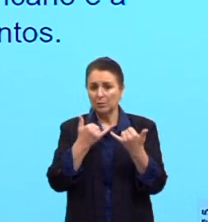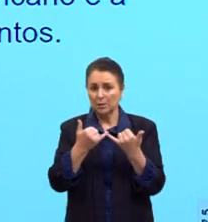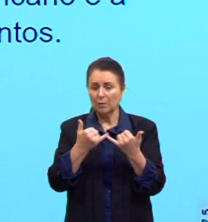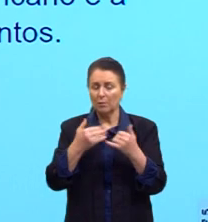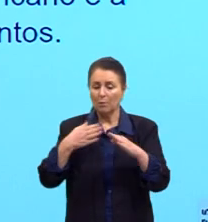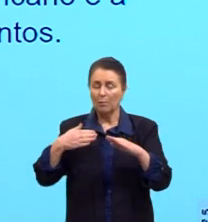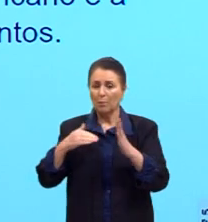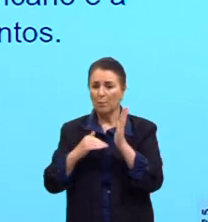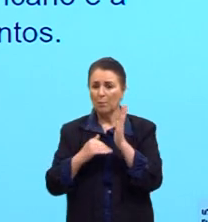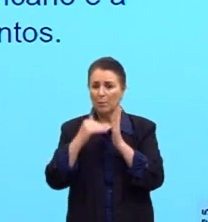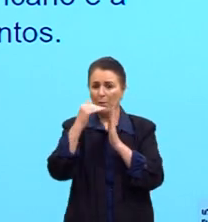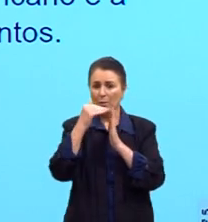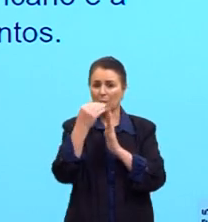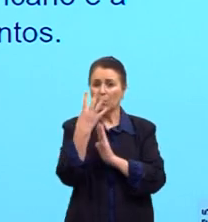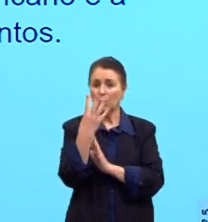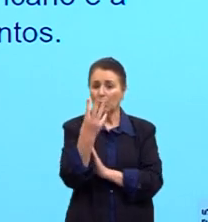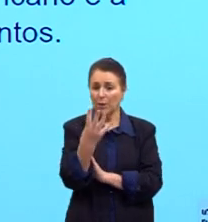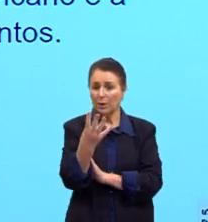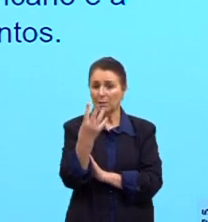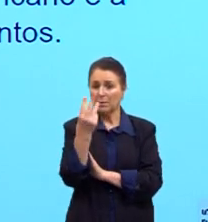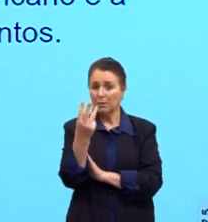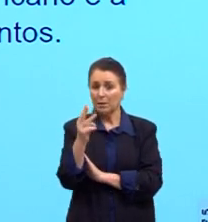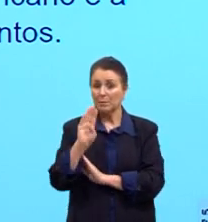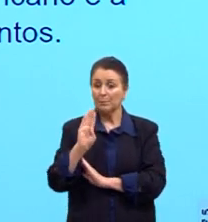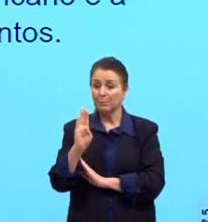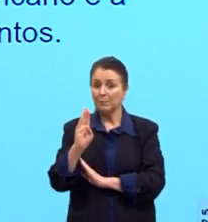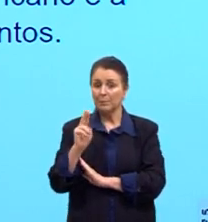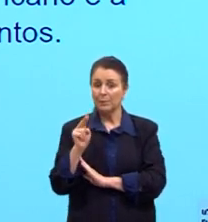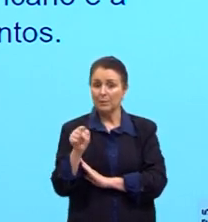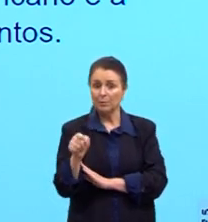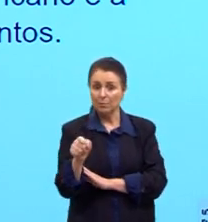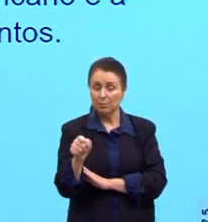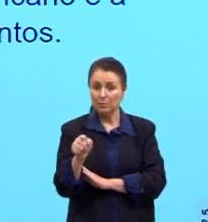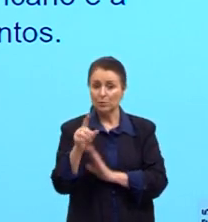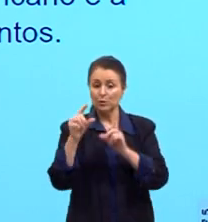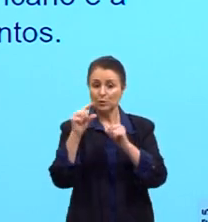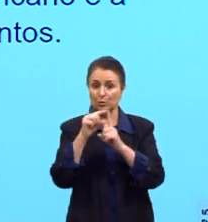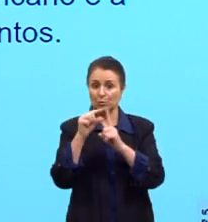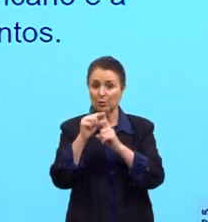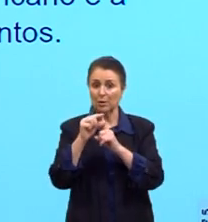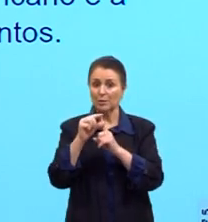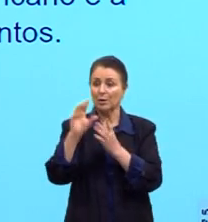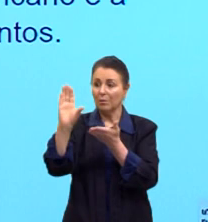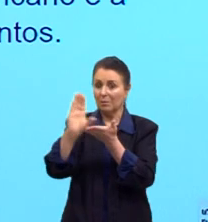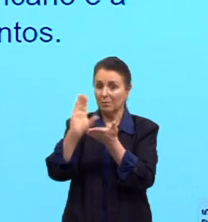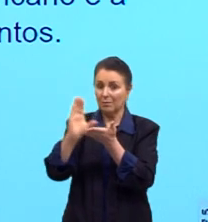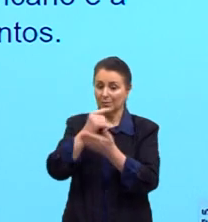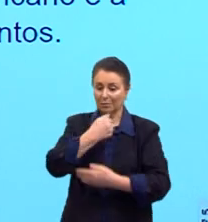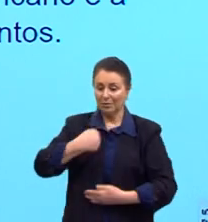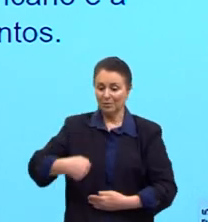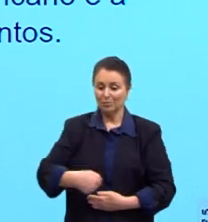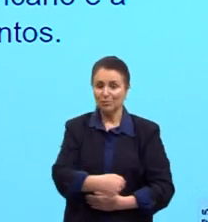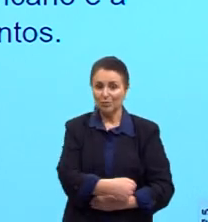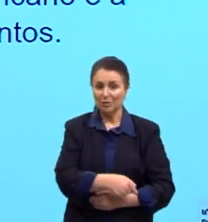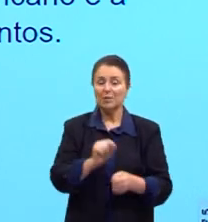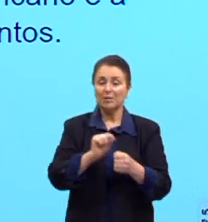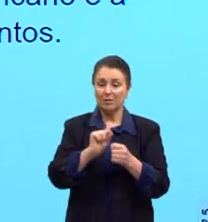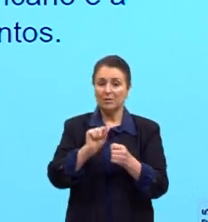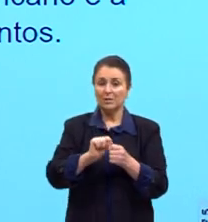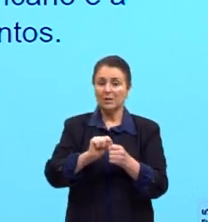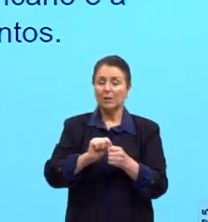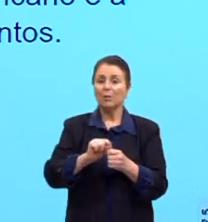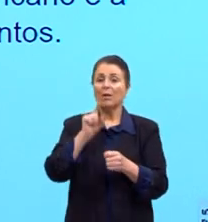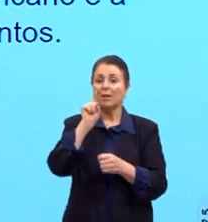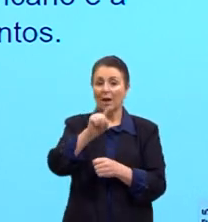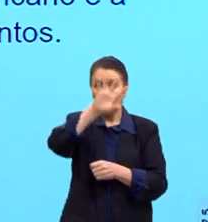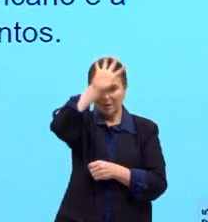ultrapassou 43 43 Bilhões de Dólares na Elsa investimentos aí e a China Tá fazendo na no